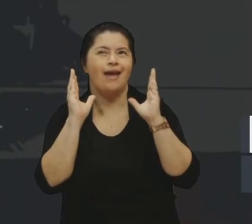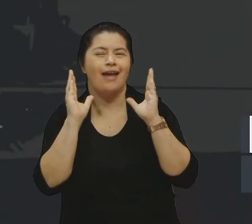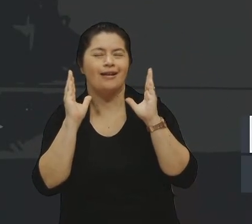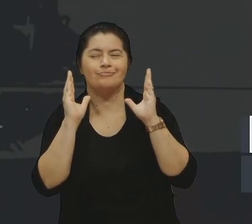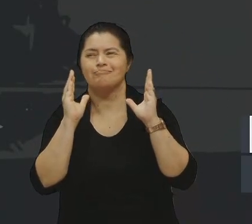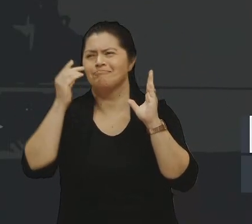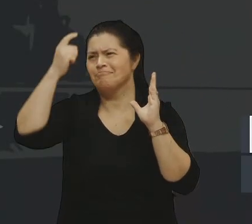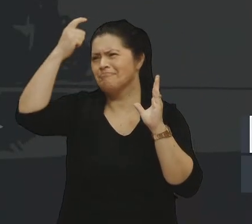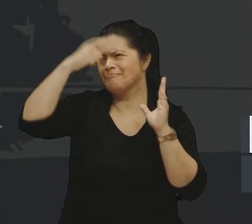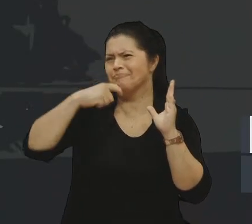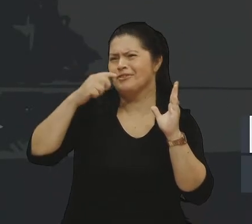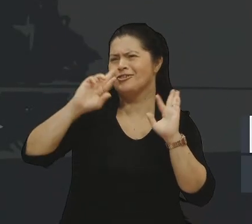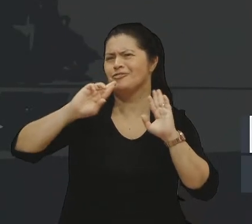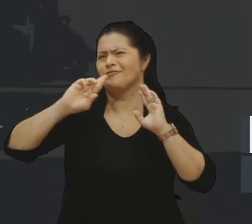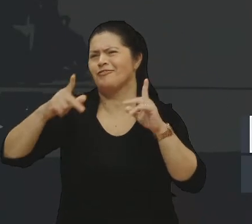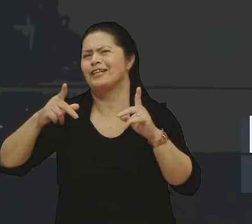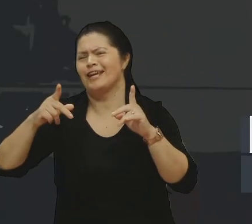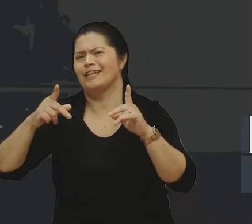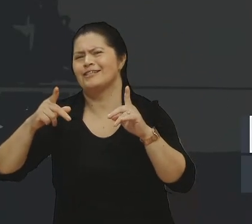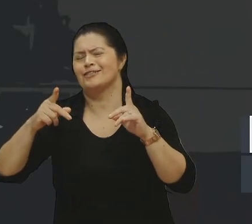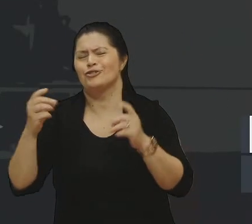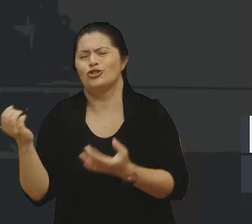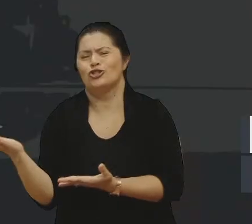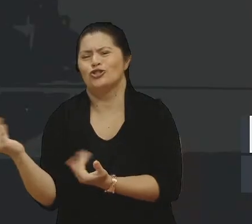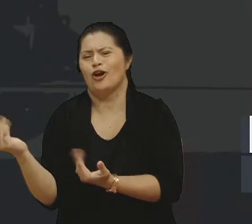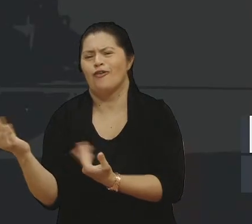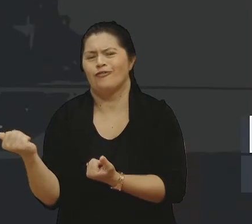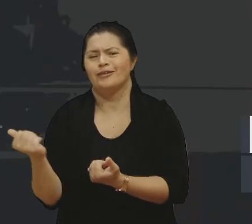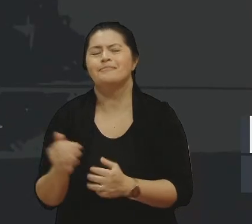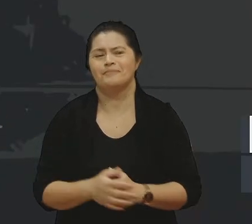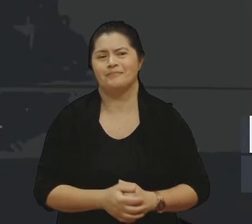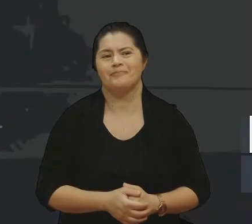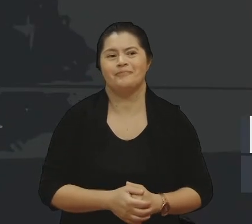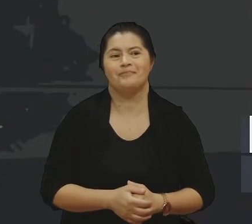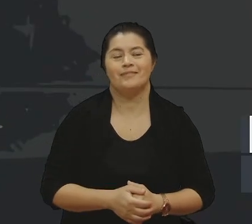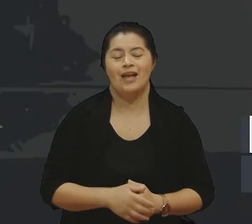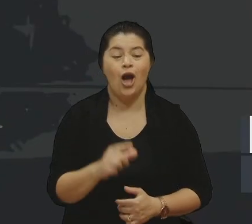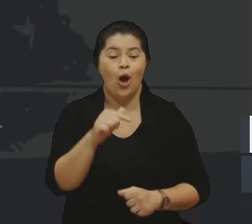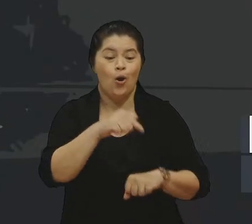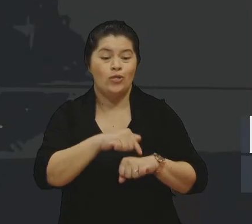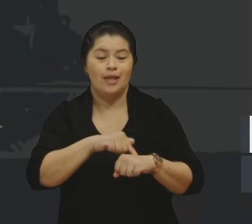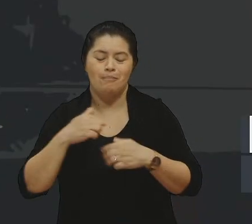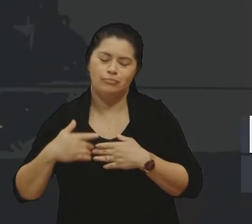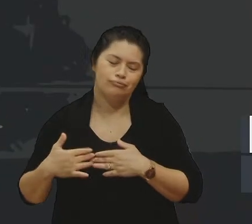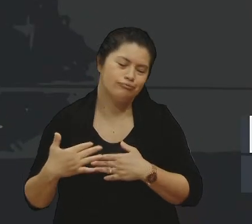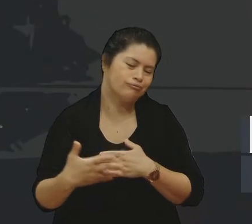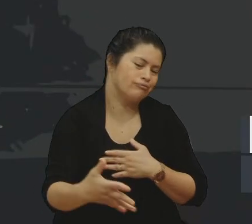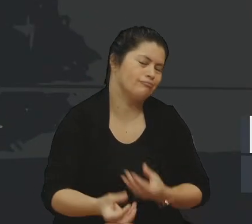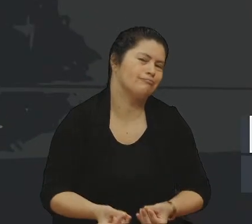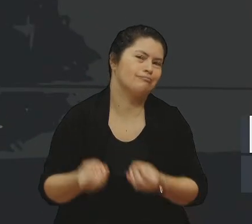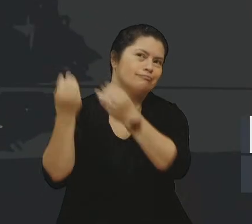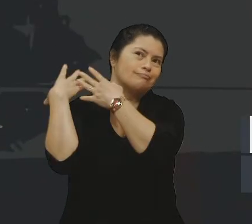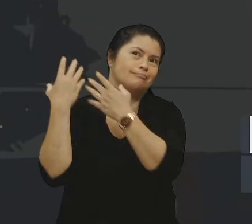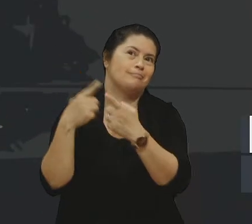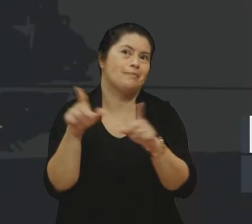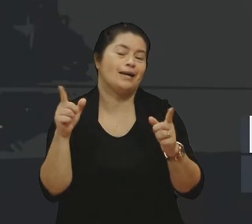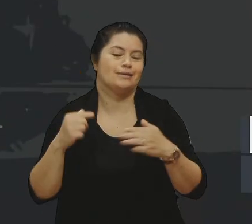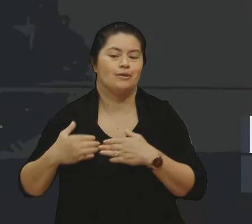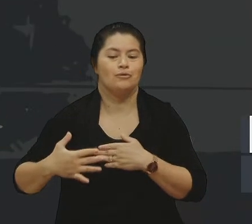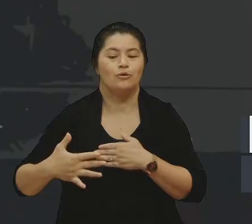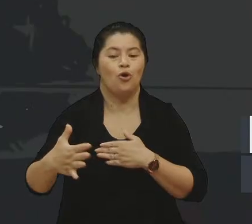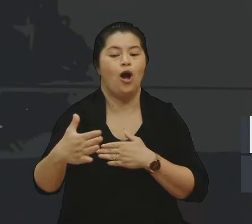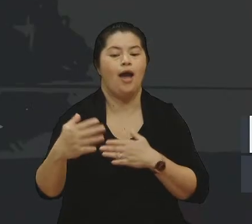né? No estilo jovem, né? Então, esse tempo passou também. Mas a minha trajetória de